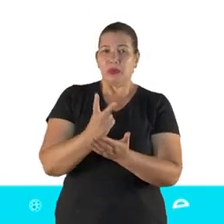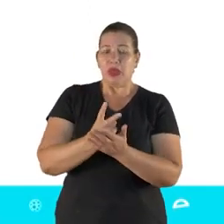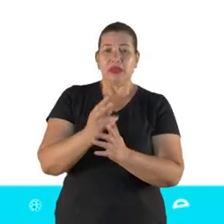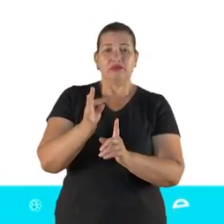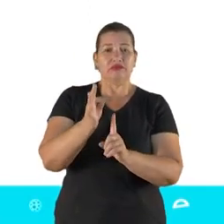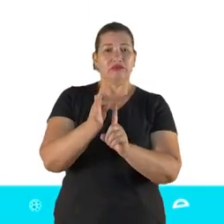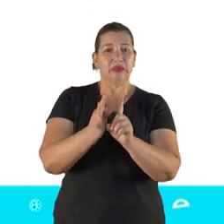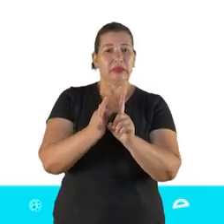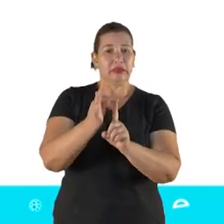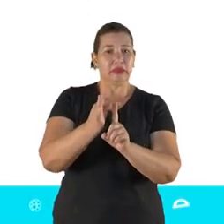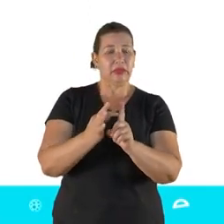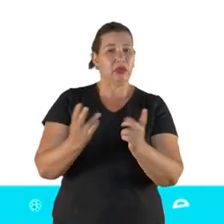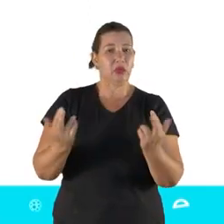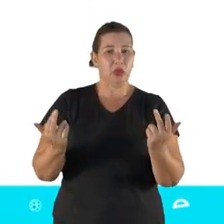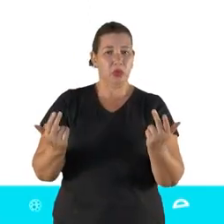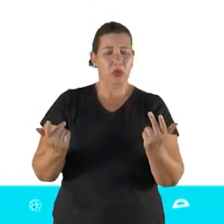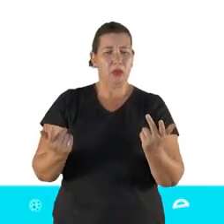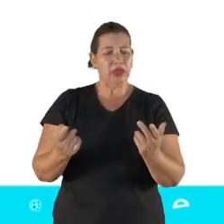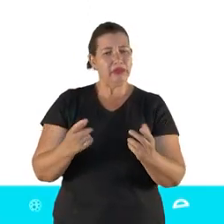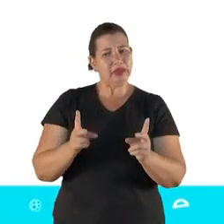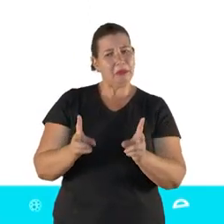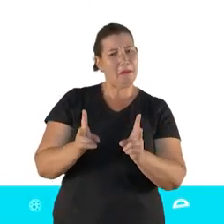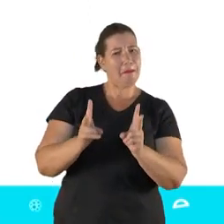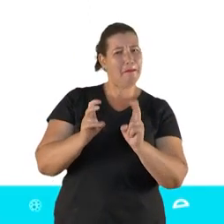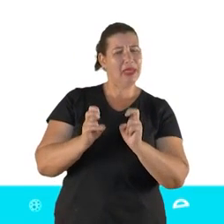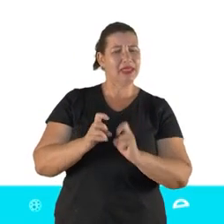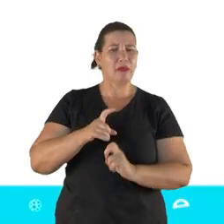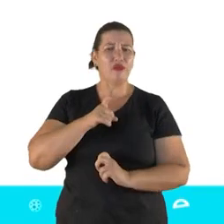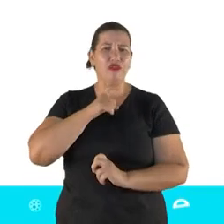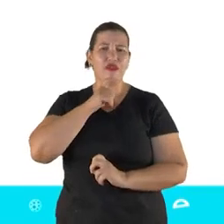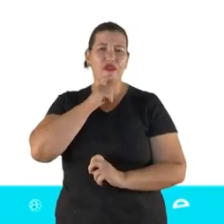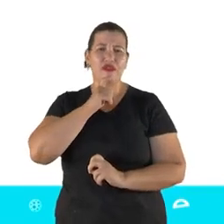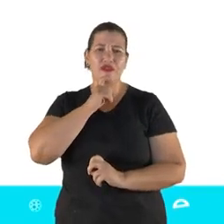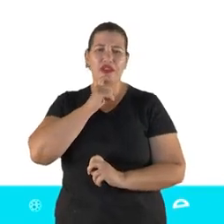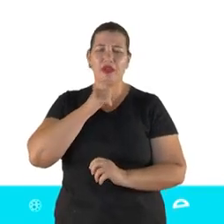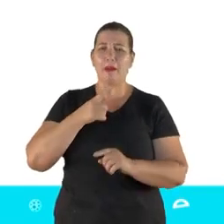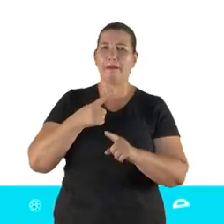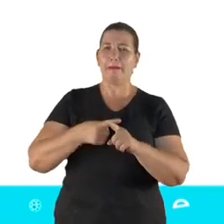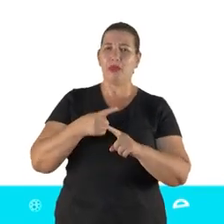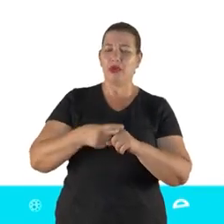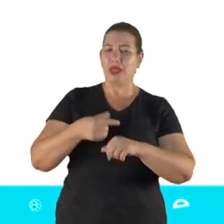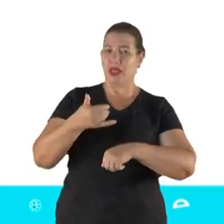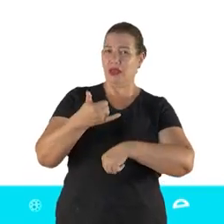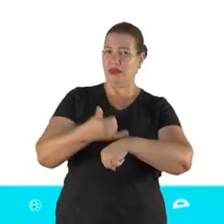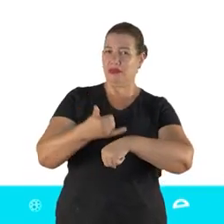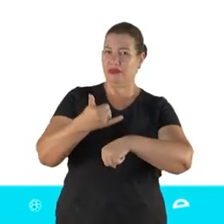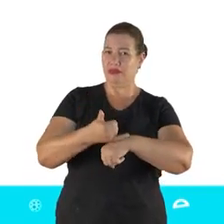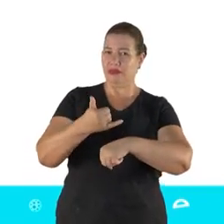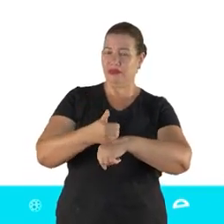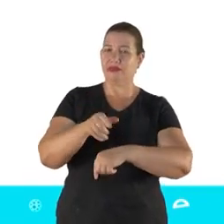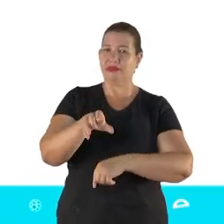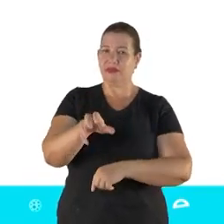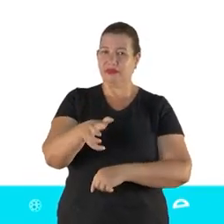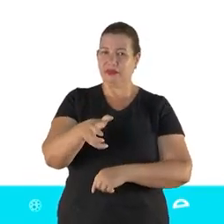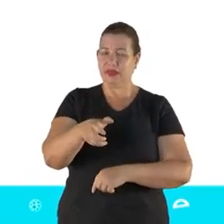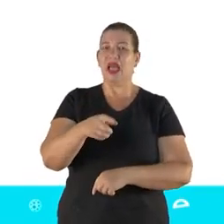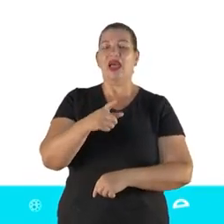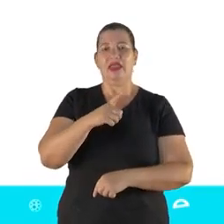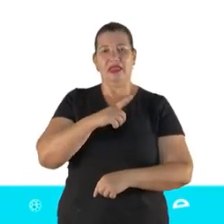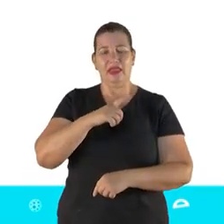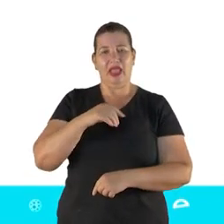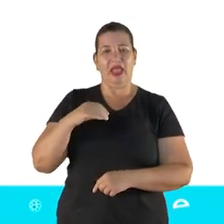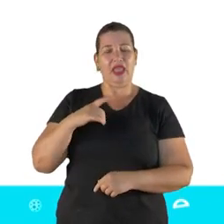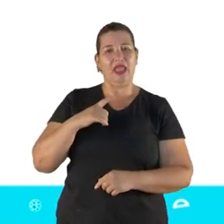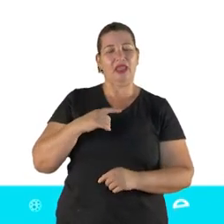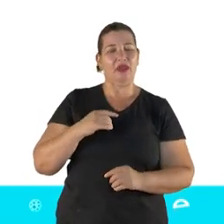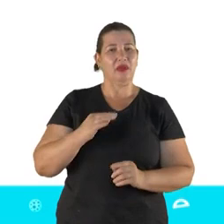a mesma temperatura, essa sensação térmica de frio ocorre porque a maçaneta tem